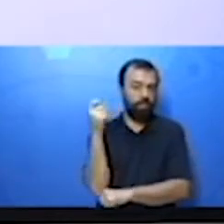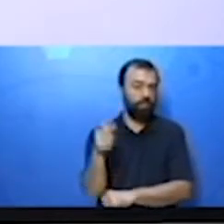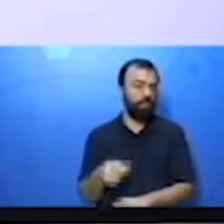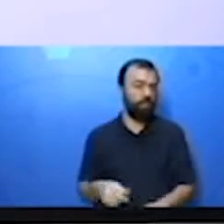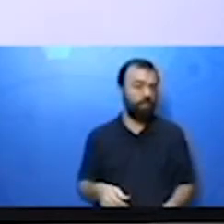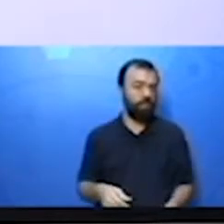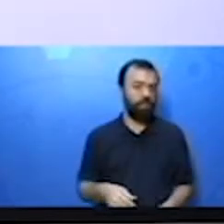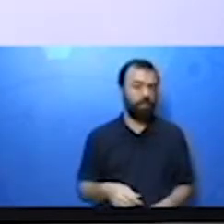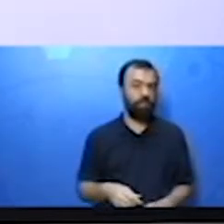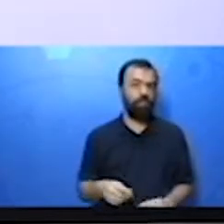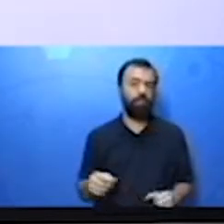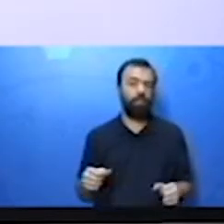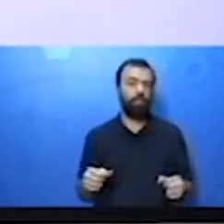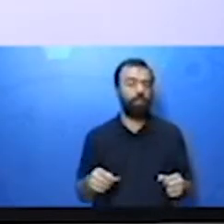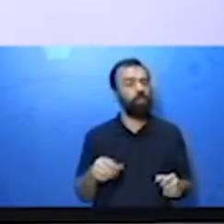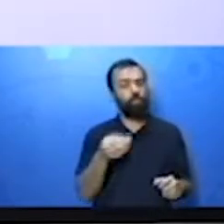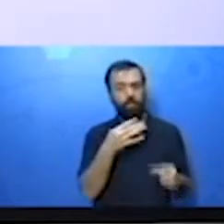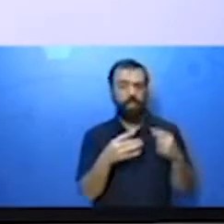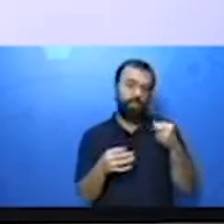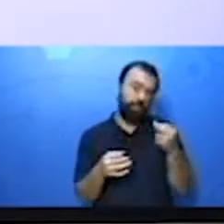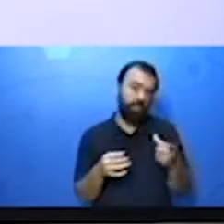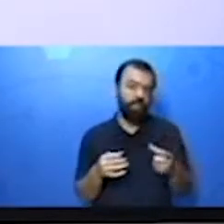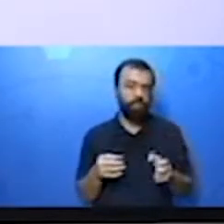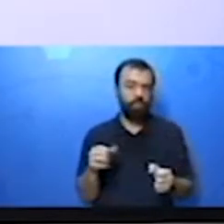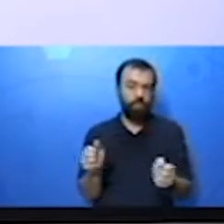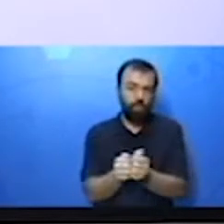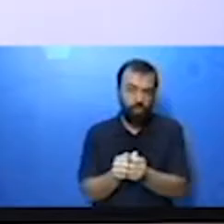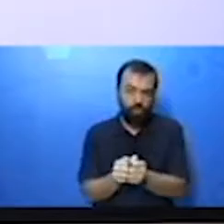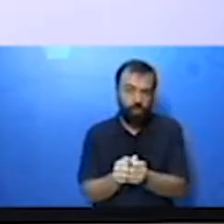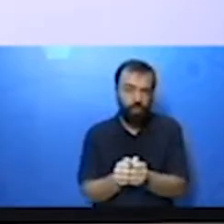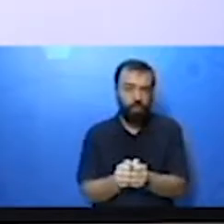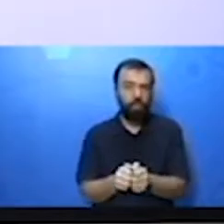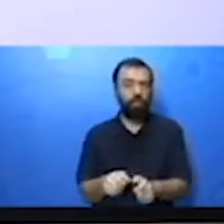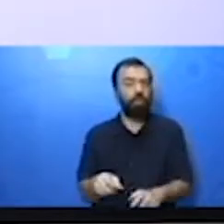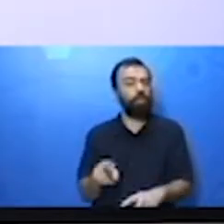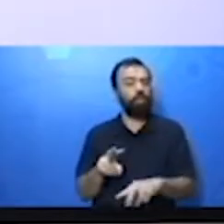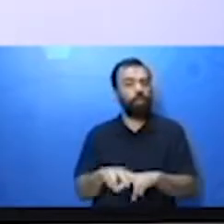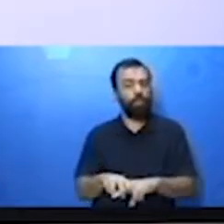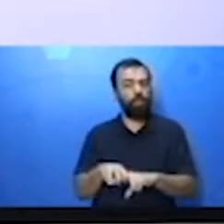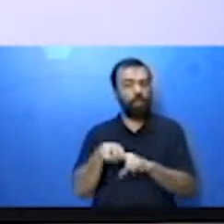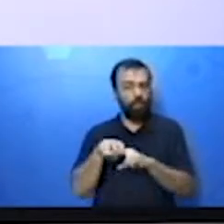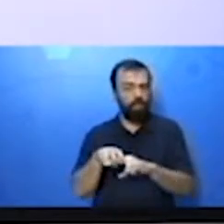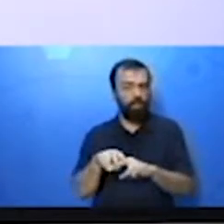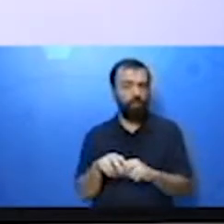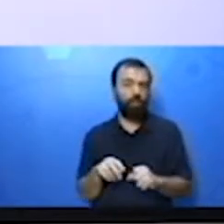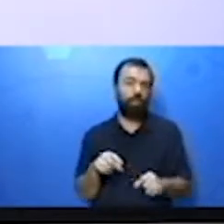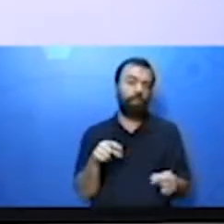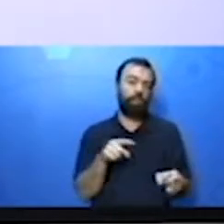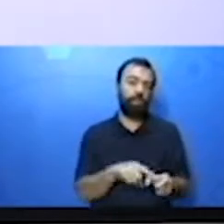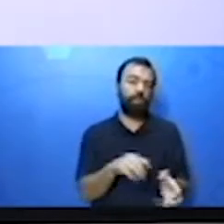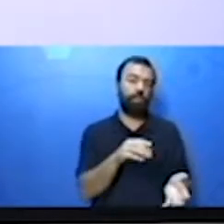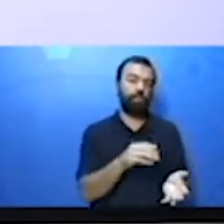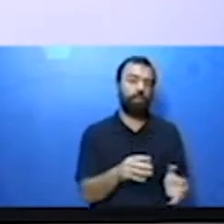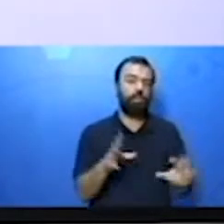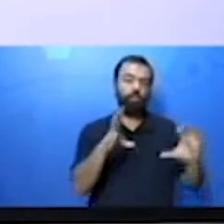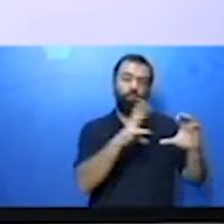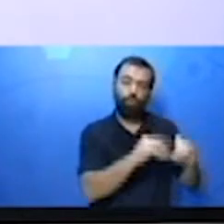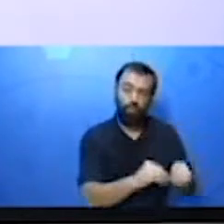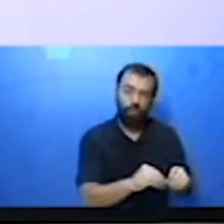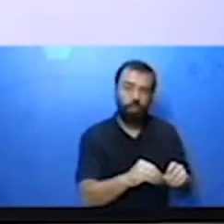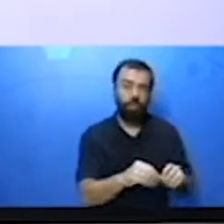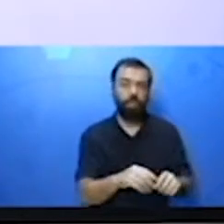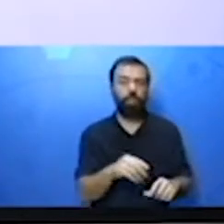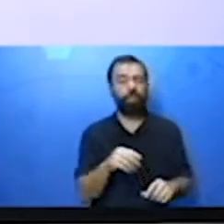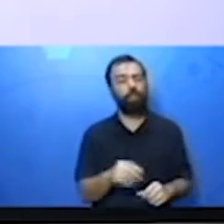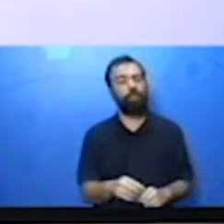Desconhecimento de interações medicamentosas, uma vez que um medicamento pode anular ou potencializar efeito